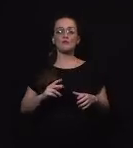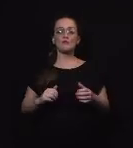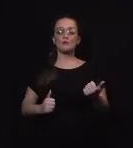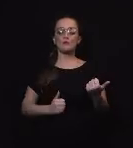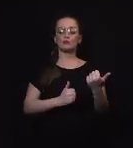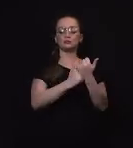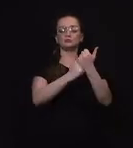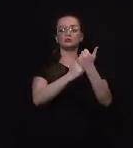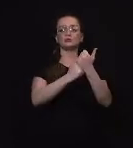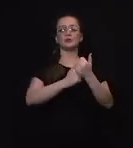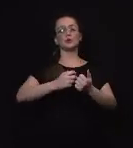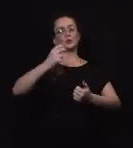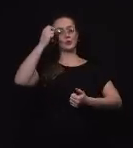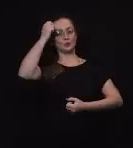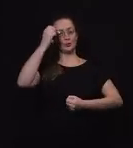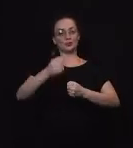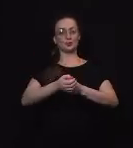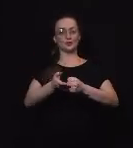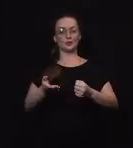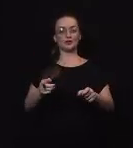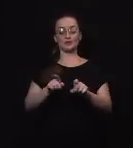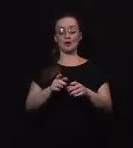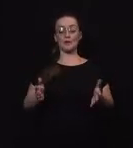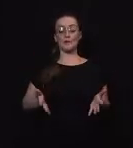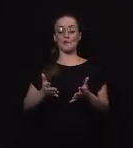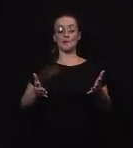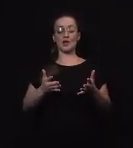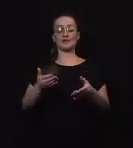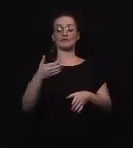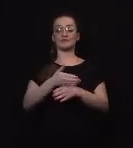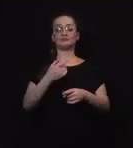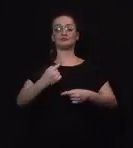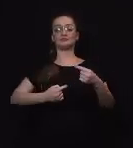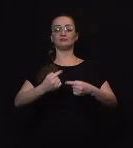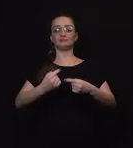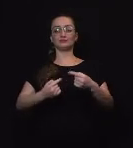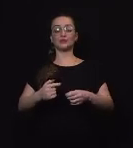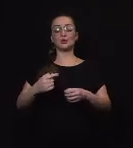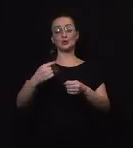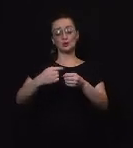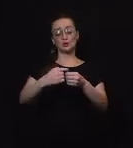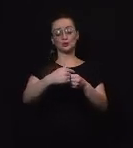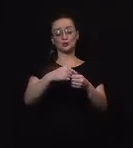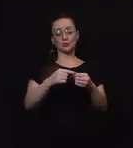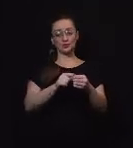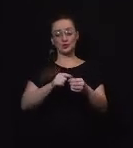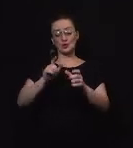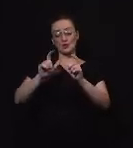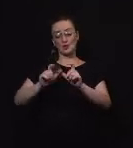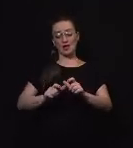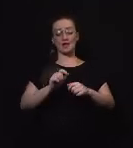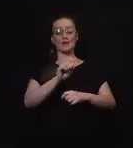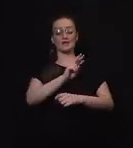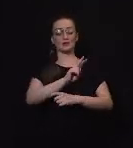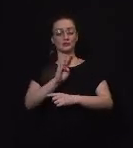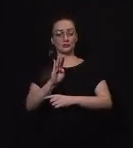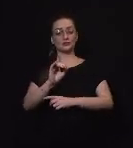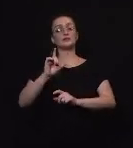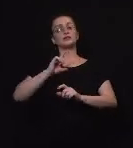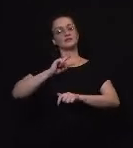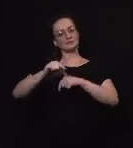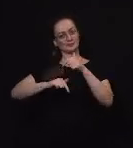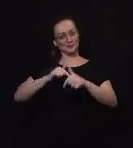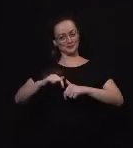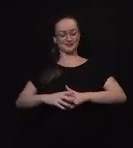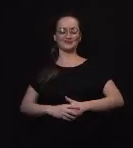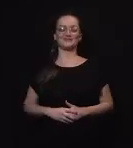da cultura democrática e aumento da participação política em municípios onde a Votorantim tem atuação. Esses